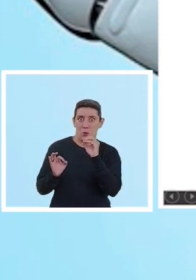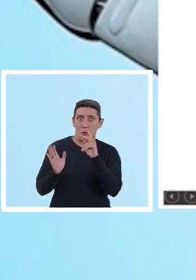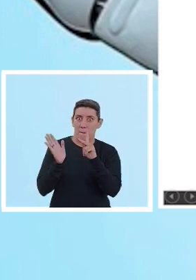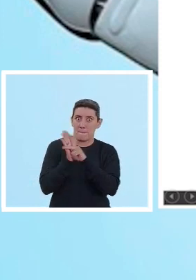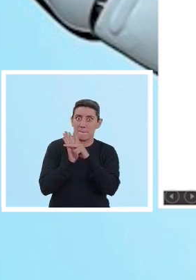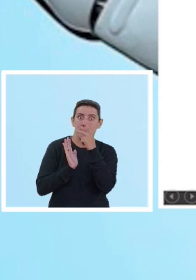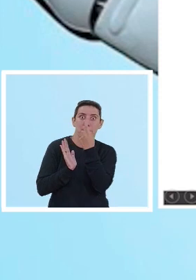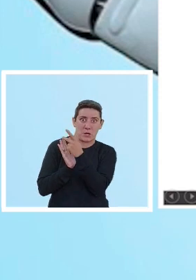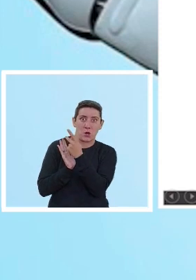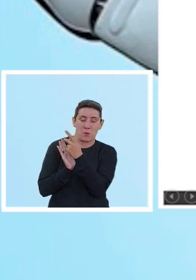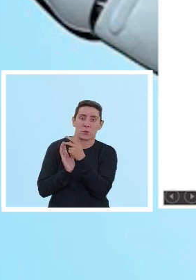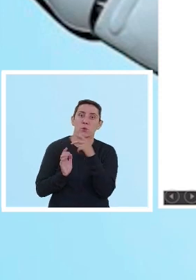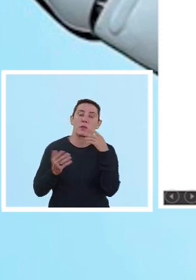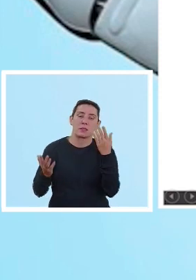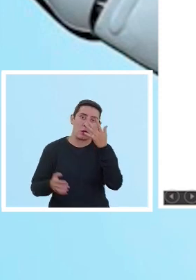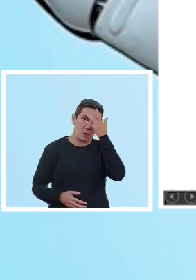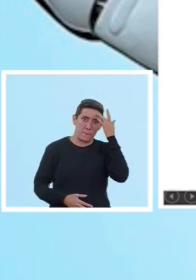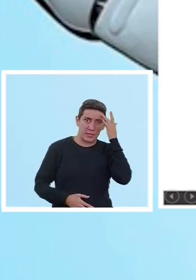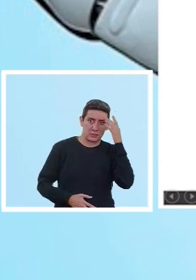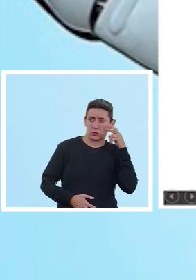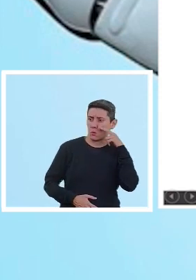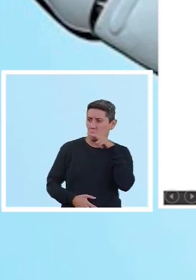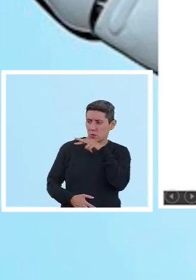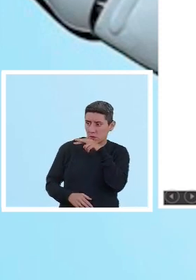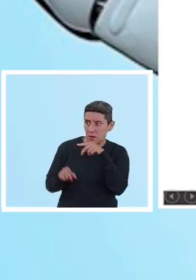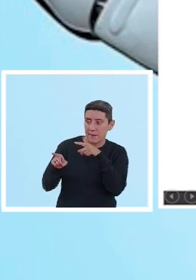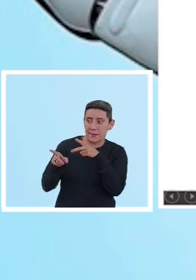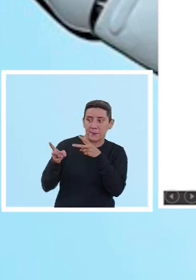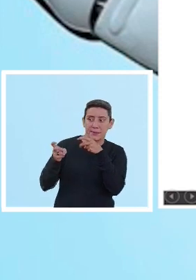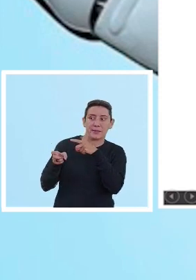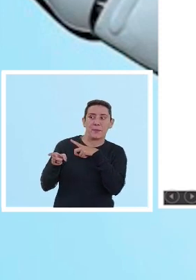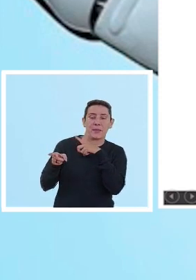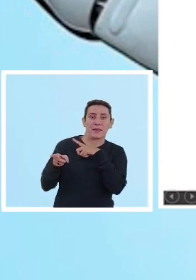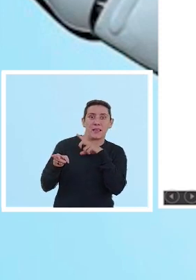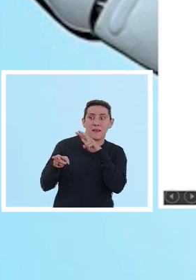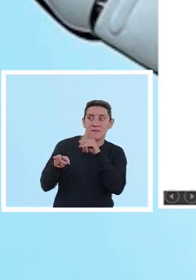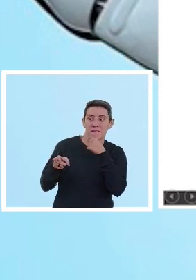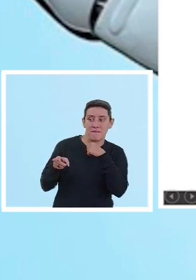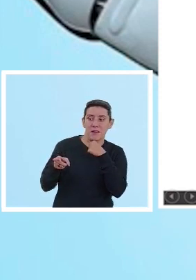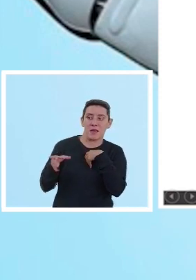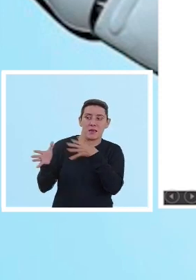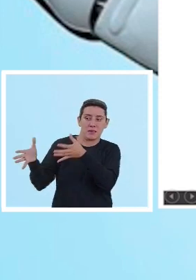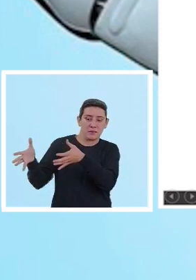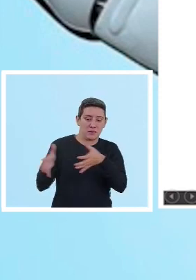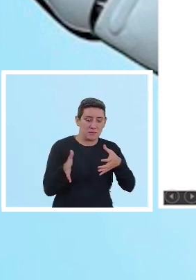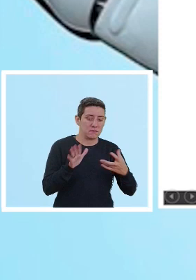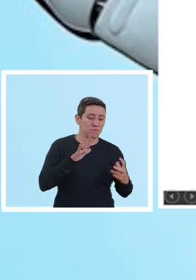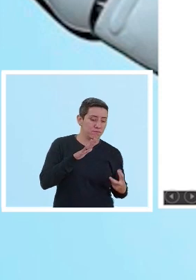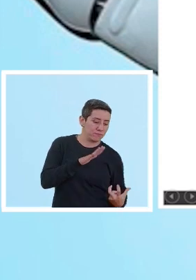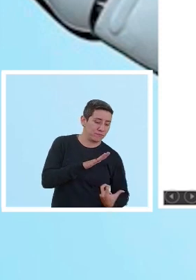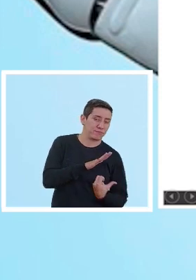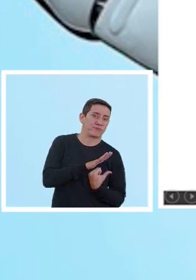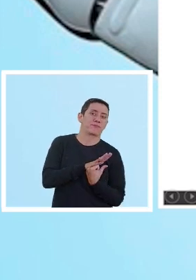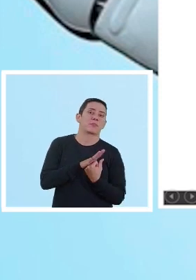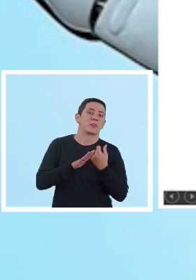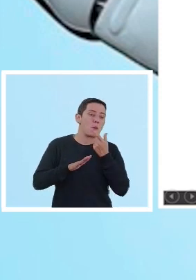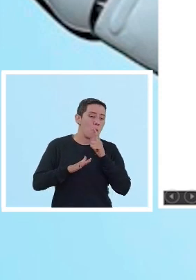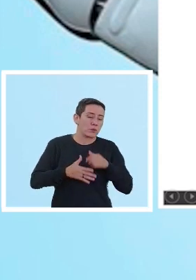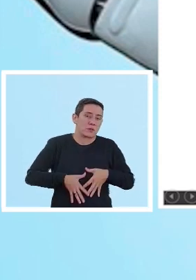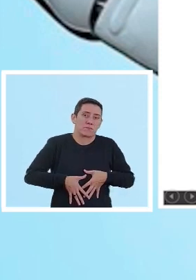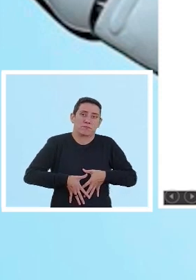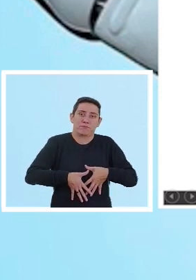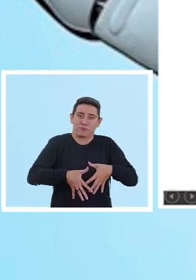esse comportamento desse u.c. para esse animal e faz o protocolo de inseminação artificial estão bons